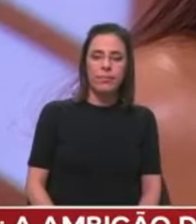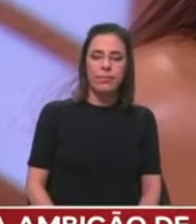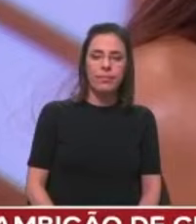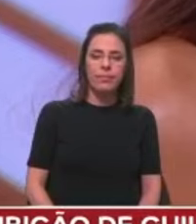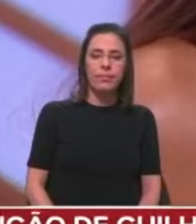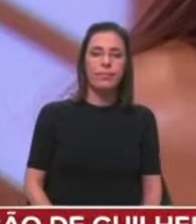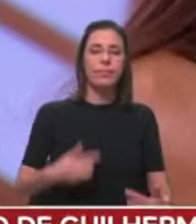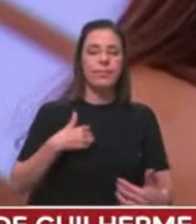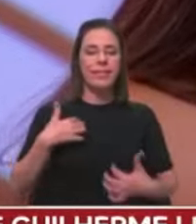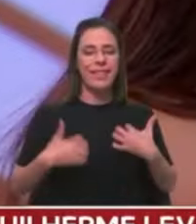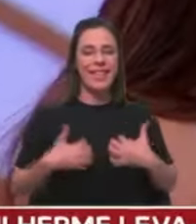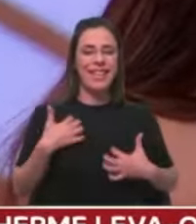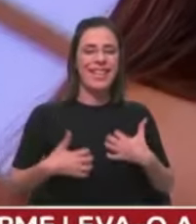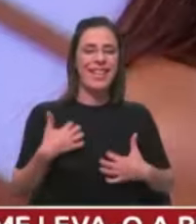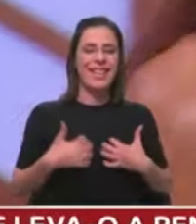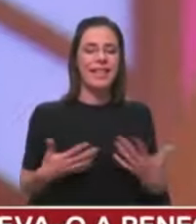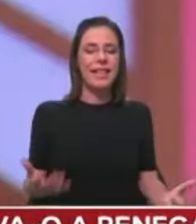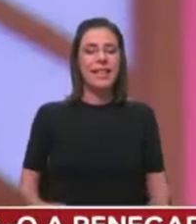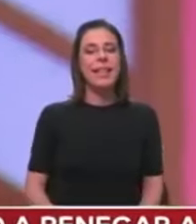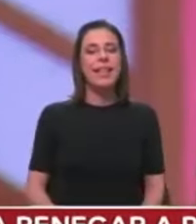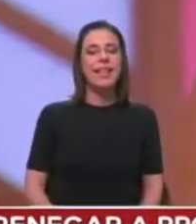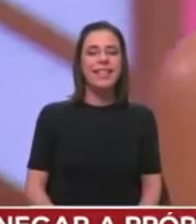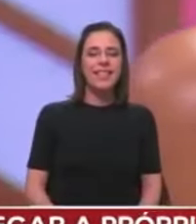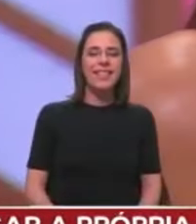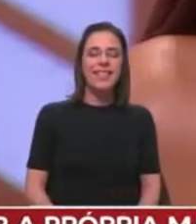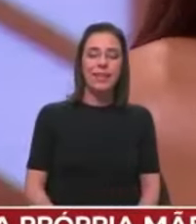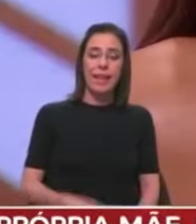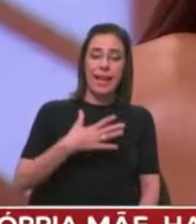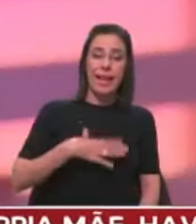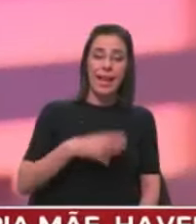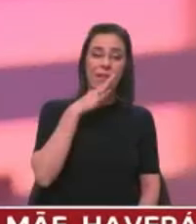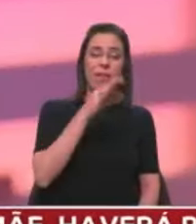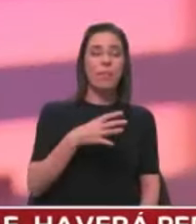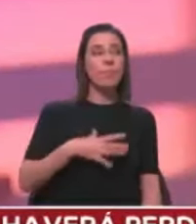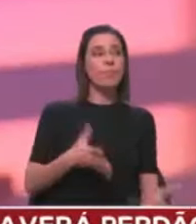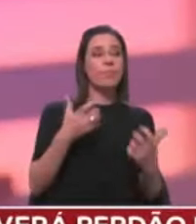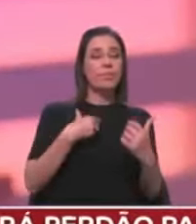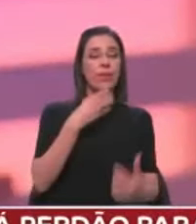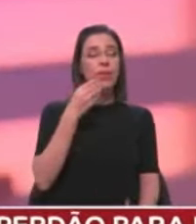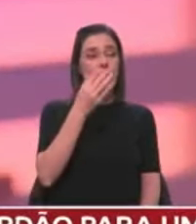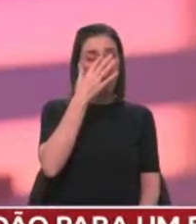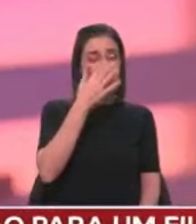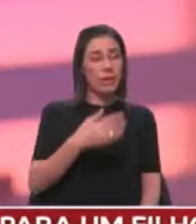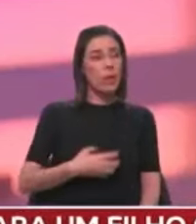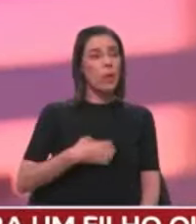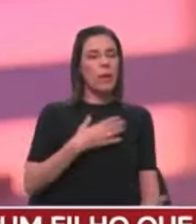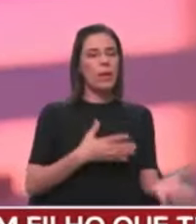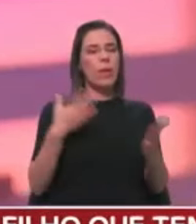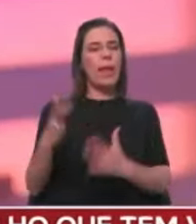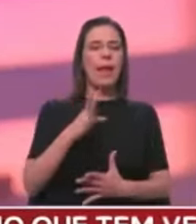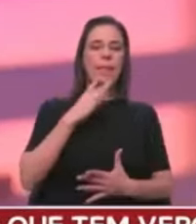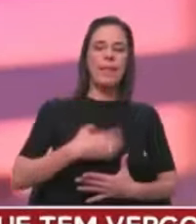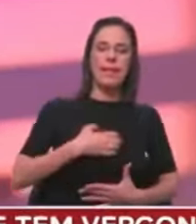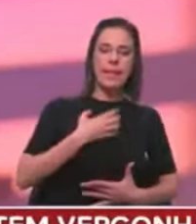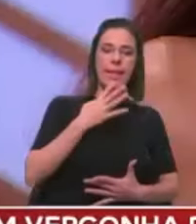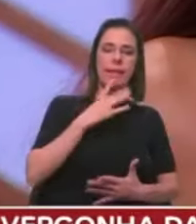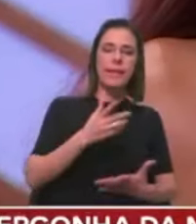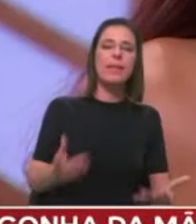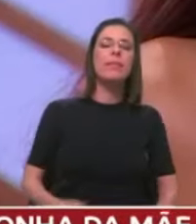E estou ansiosa. Tá, quer formar uma família? Sim, desde muito nova que eu sinto esse lado maternal.